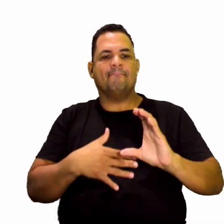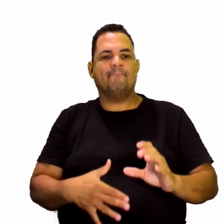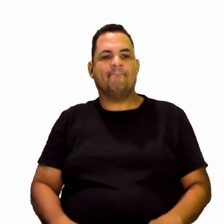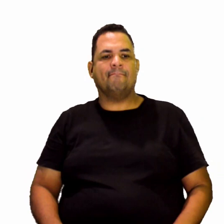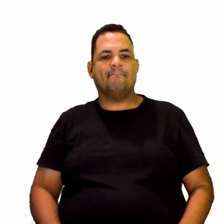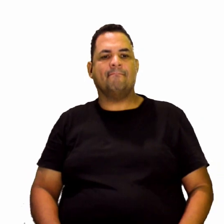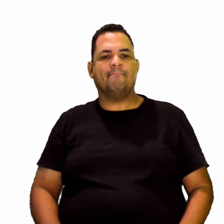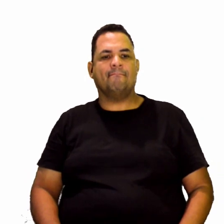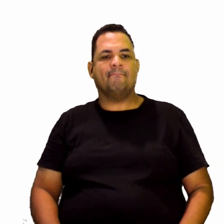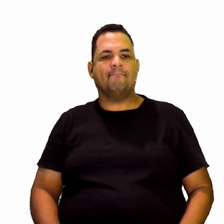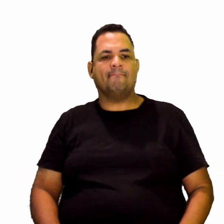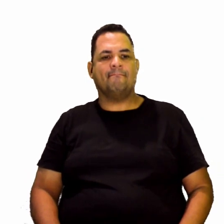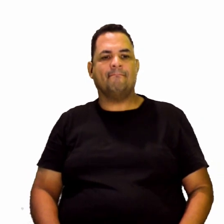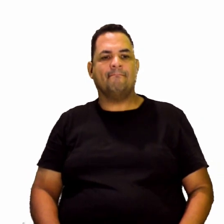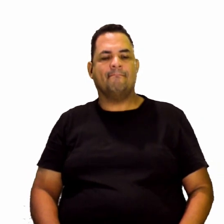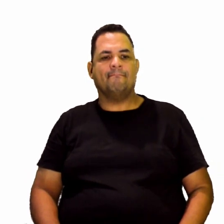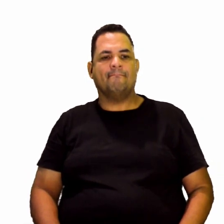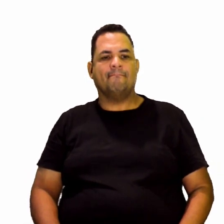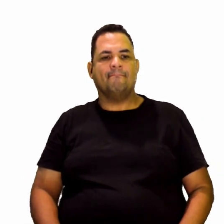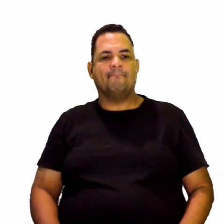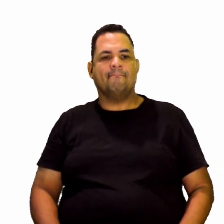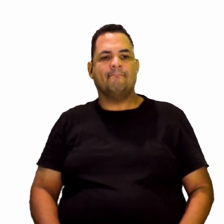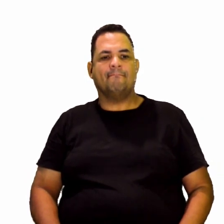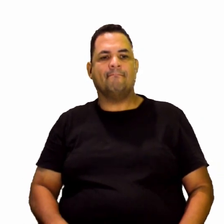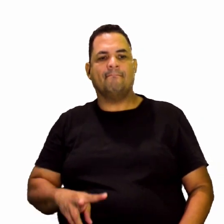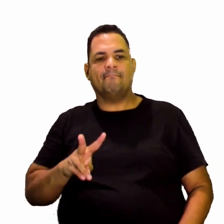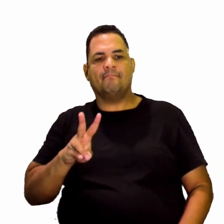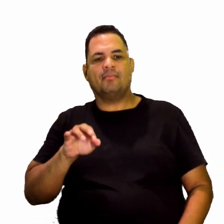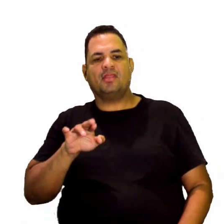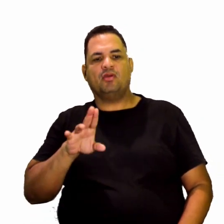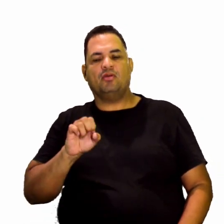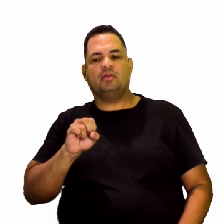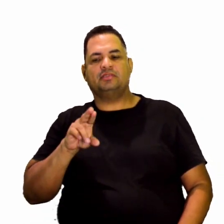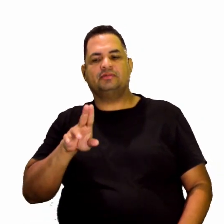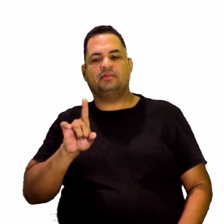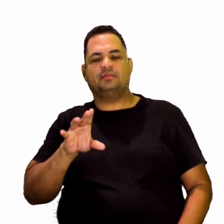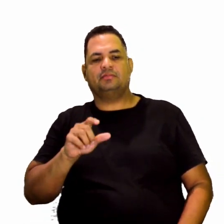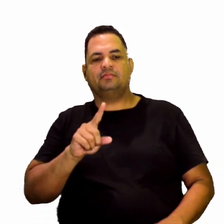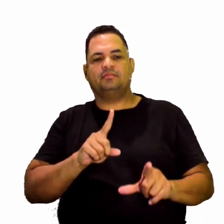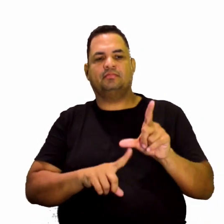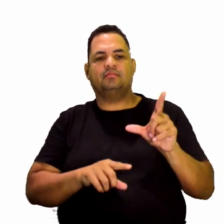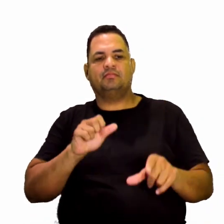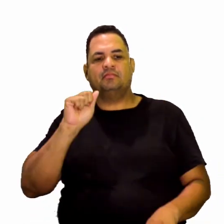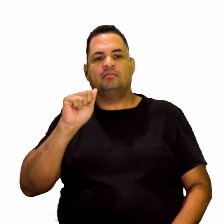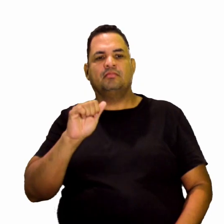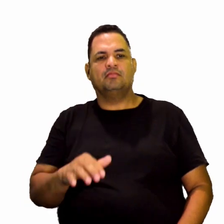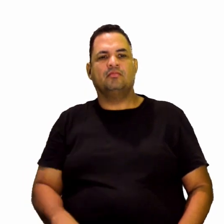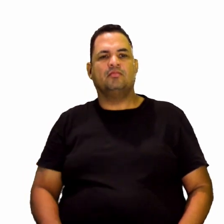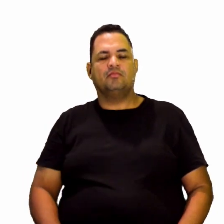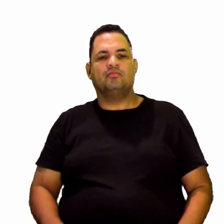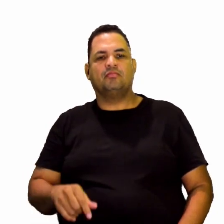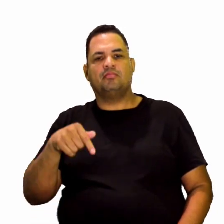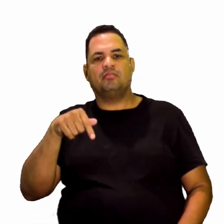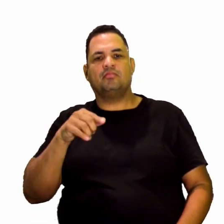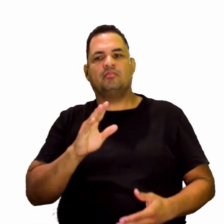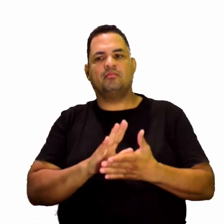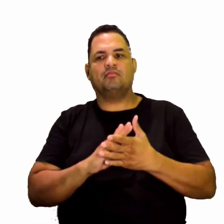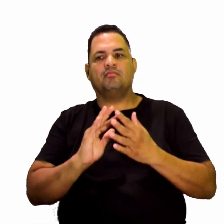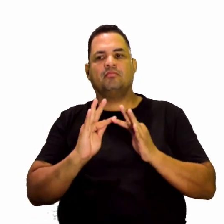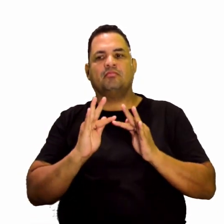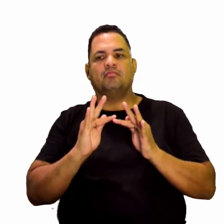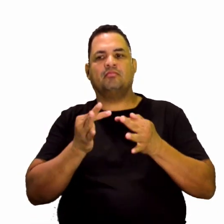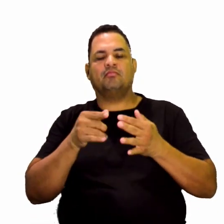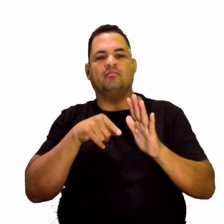capacidade? Os vírus. Então, são chamados de vetores virais. Letra A. Agora, 7ª e última pergunta.